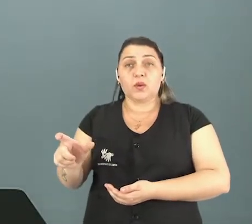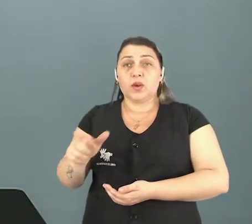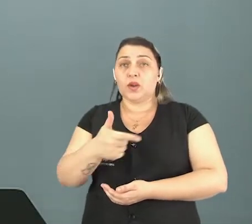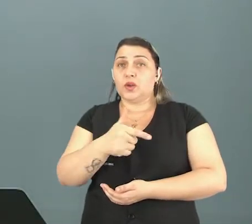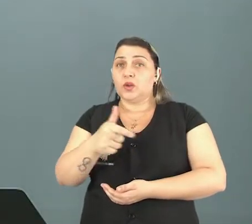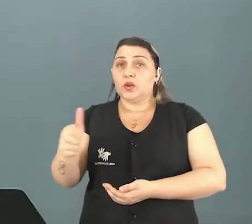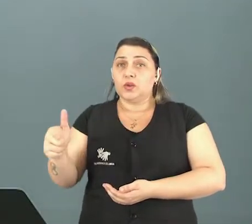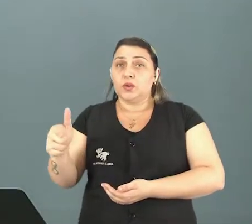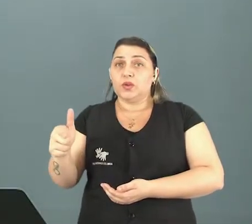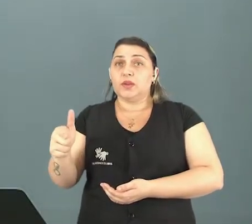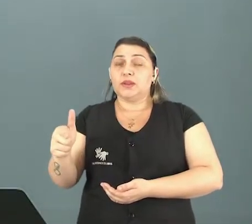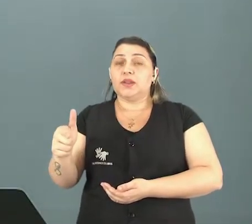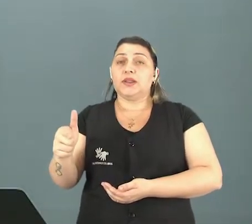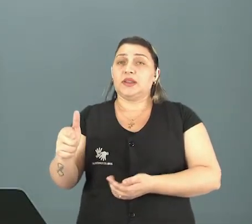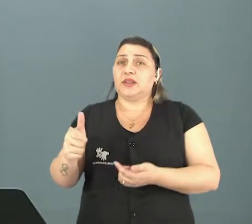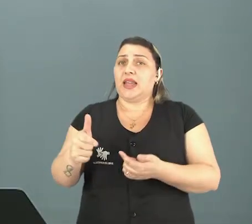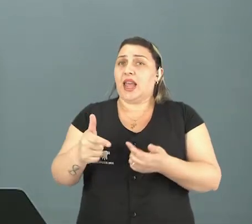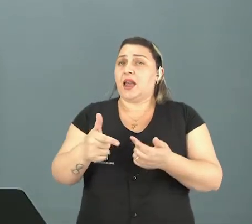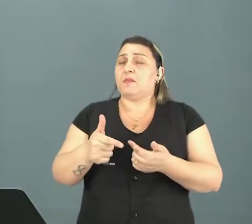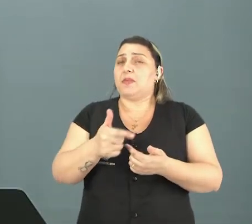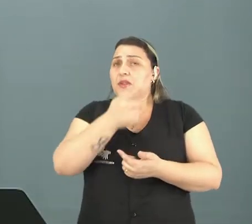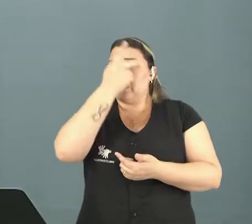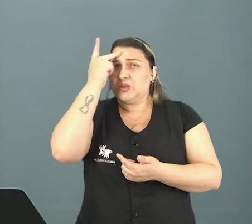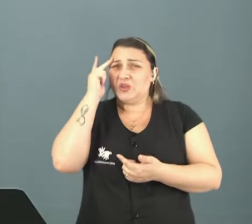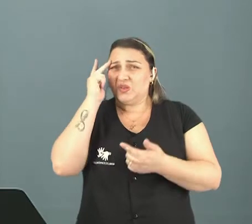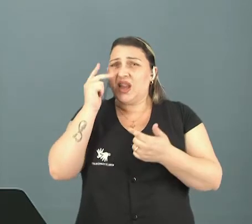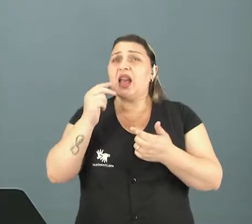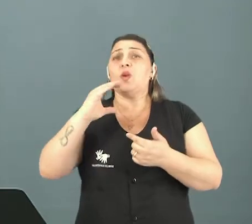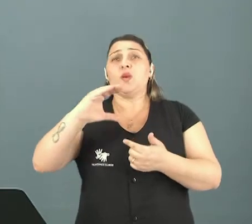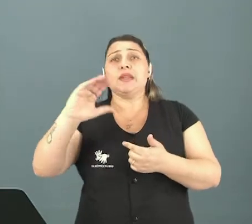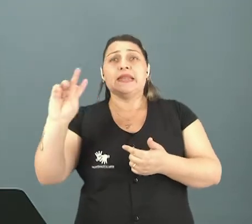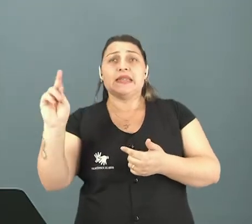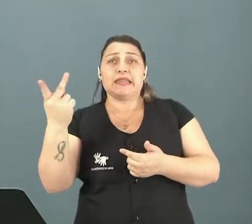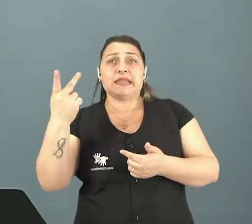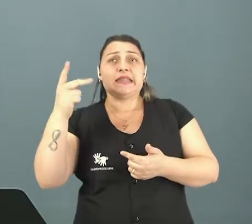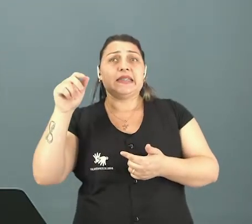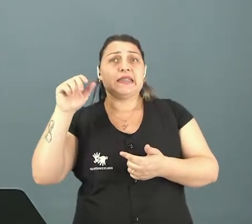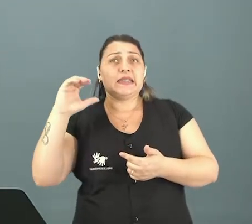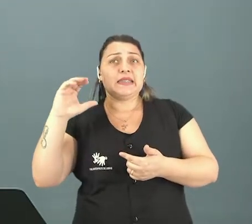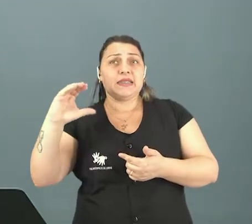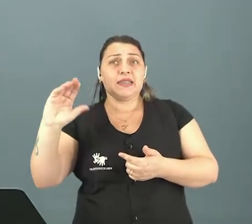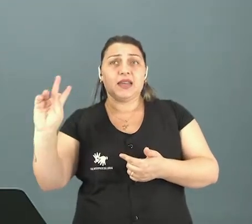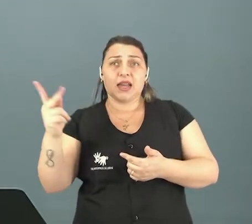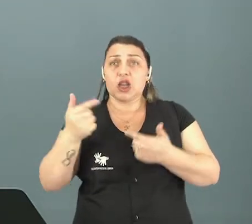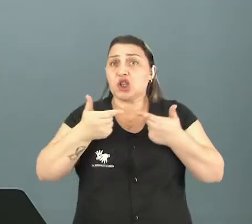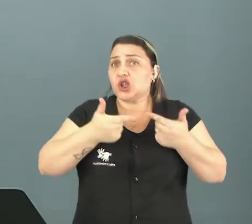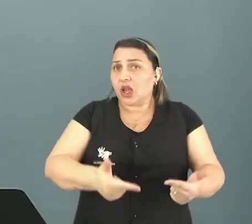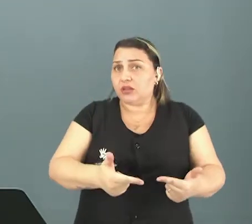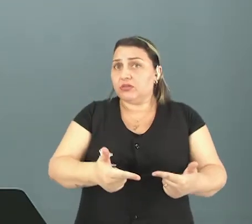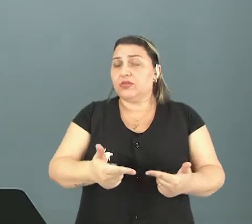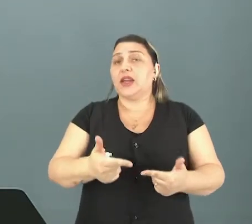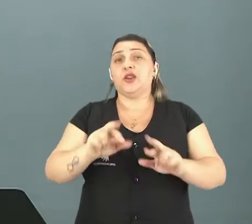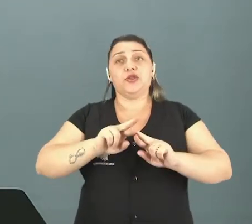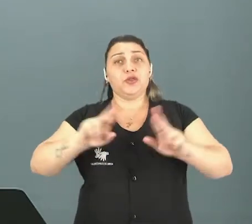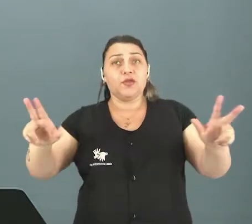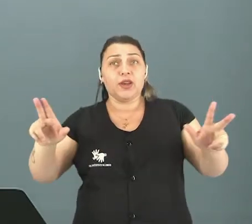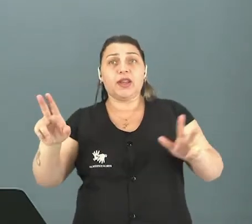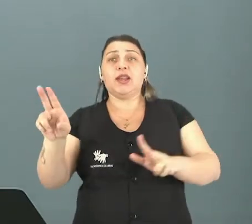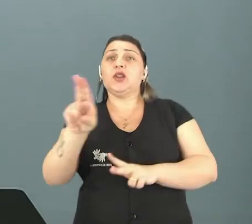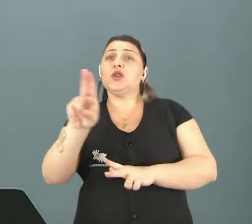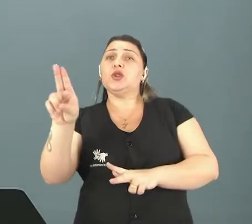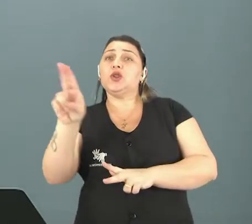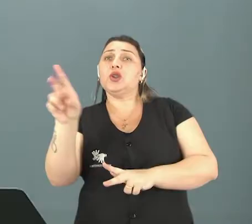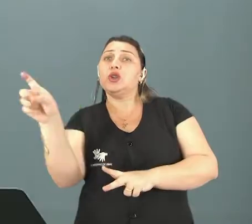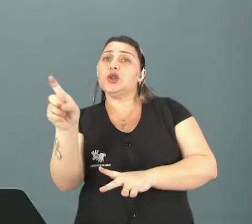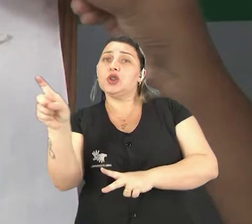tem bons comportamentos, aquela pessoa chata, então é escrito com CH, certinho? Esse chato é